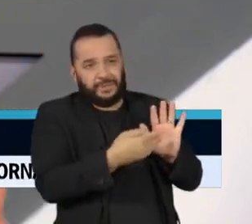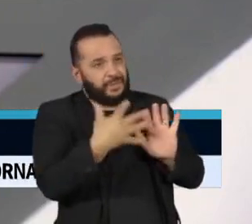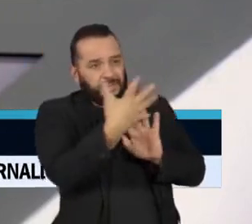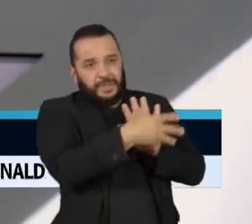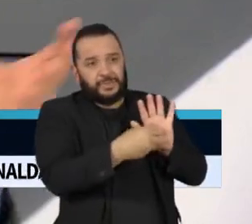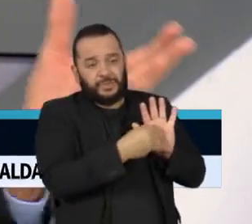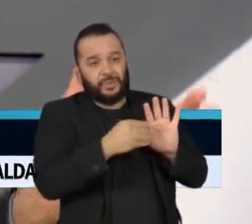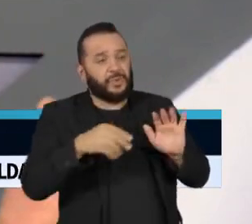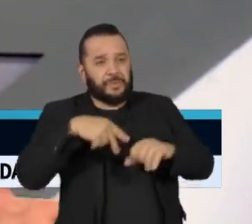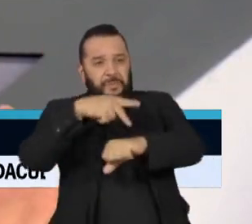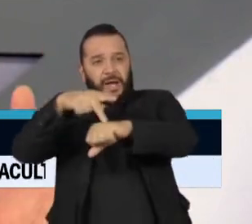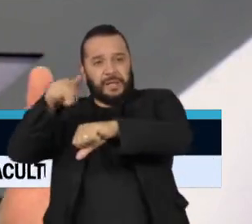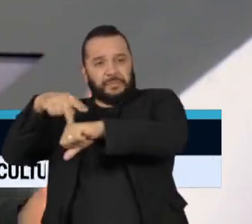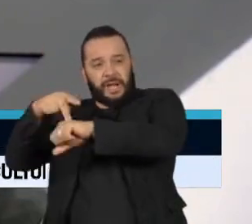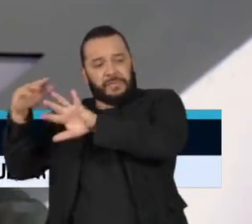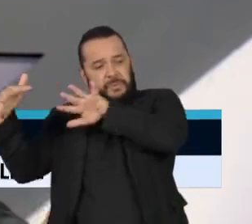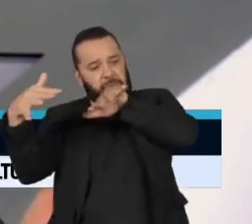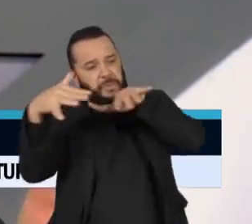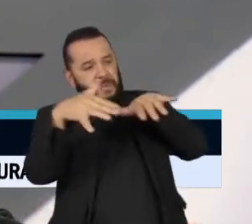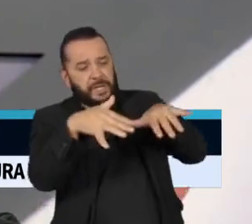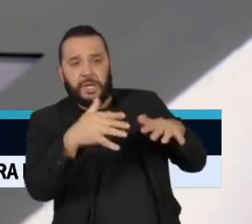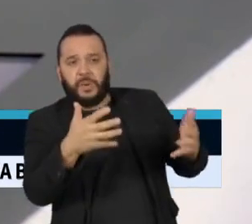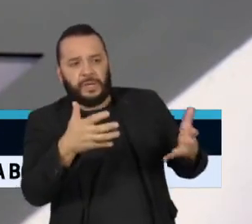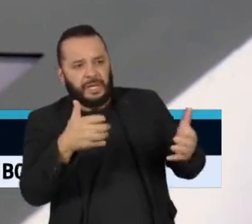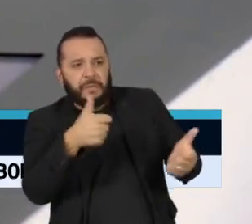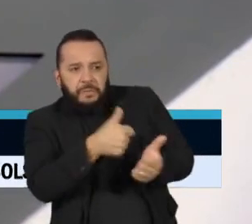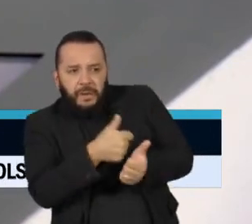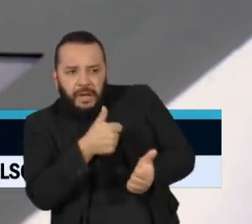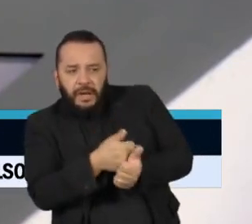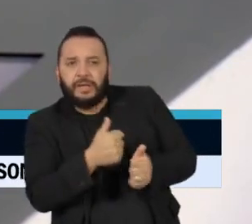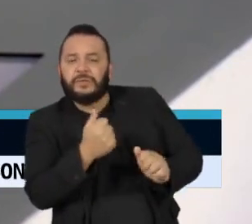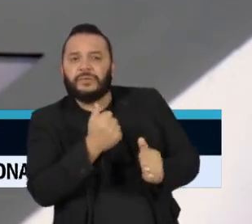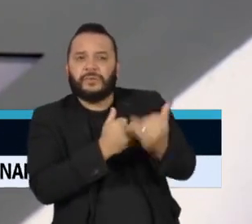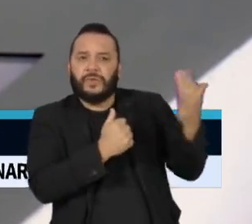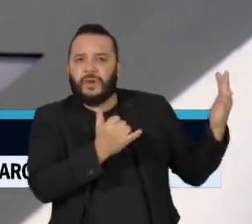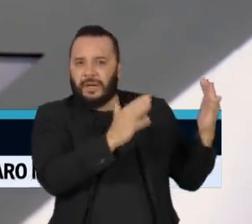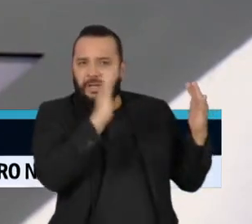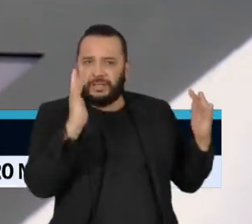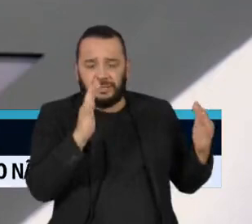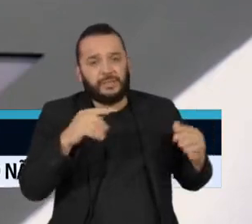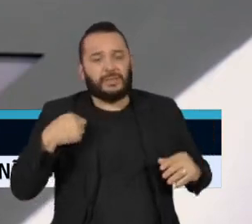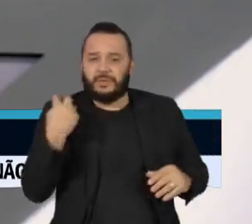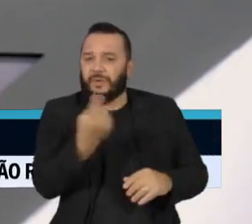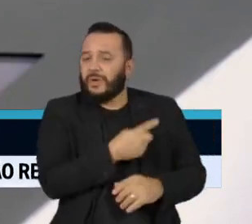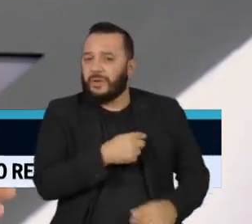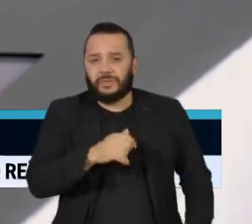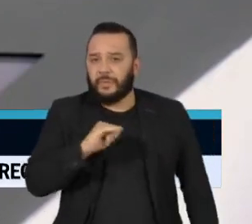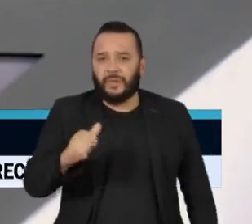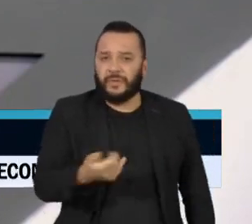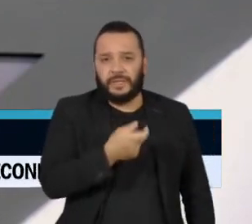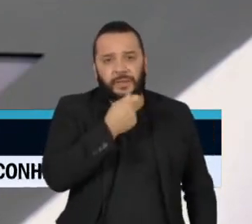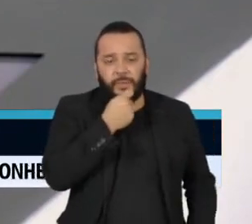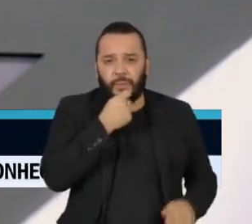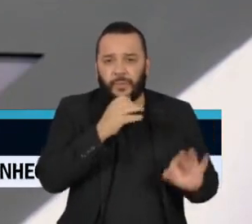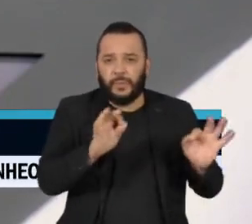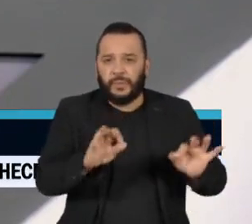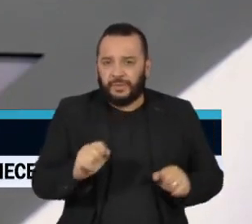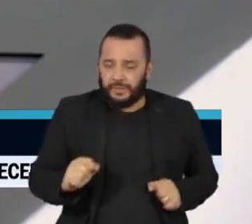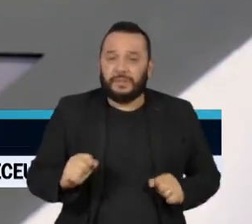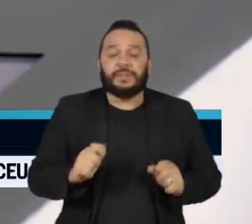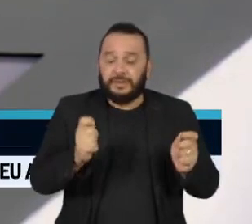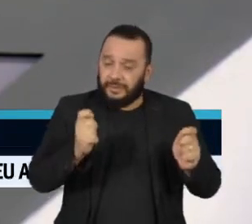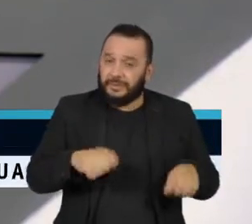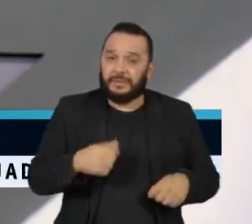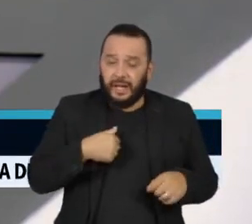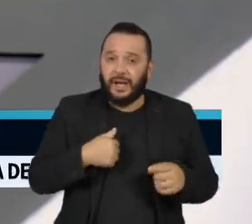Amazônia como está comentando aqui fala nossa eu queria tá do lado dessa floresta e nós não aproveitamos ainda por exemplo da Amazônia o que você pode ter de